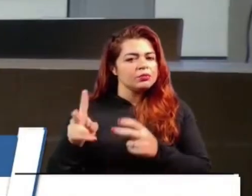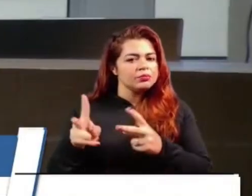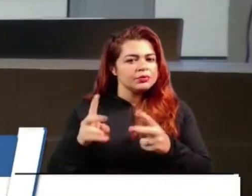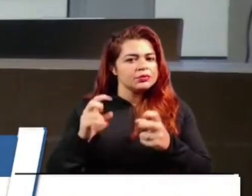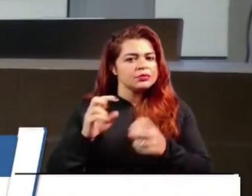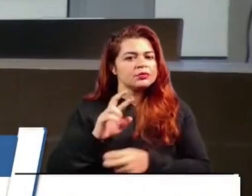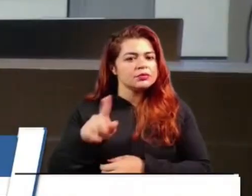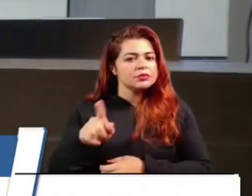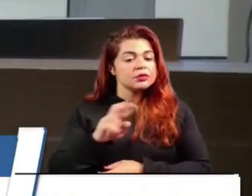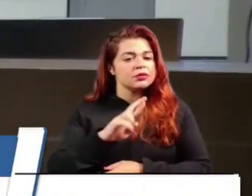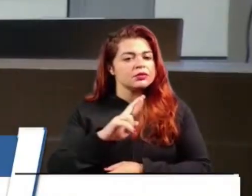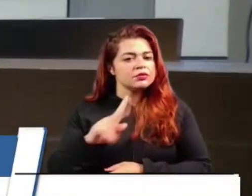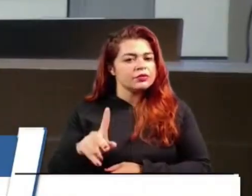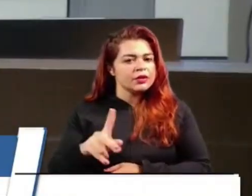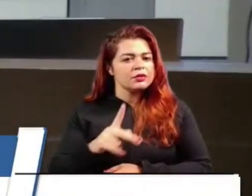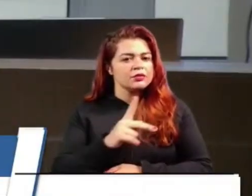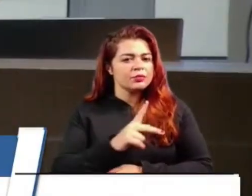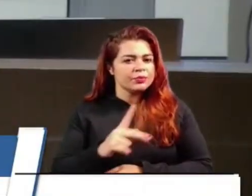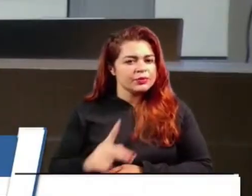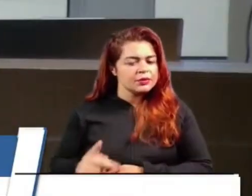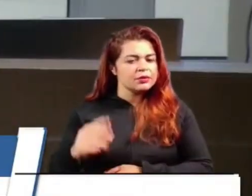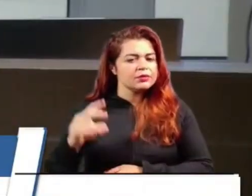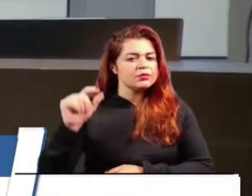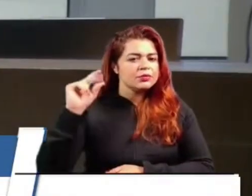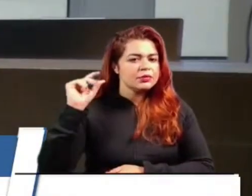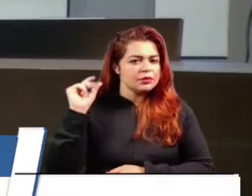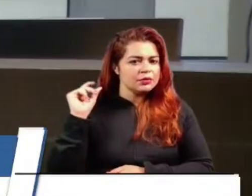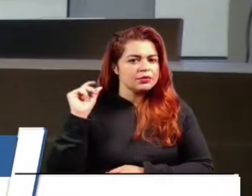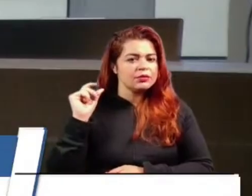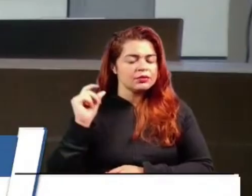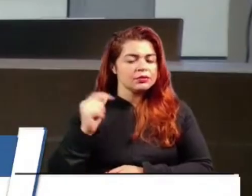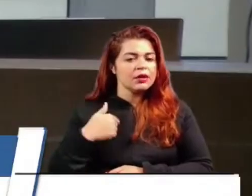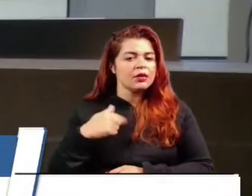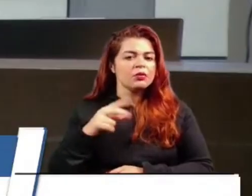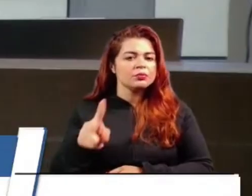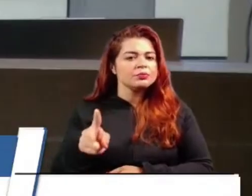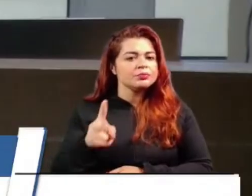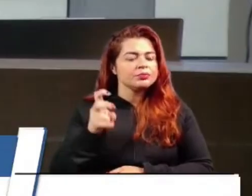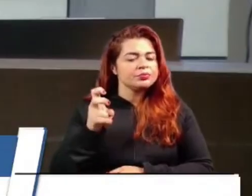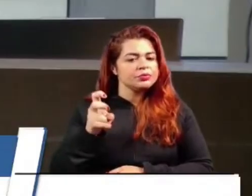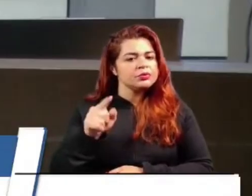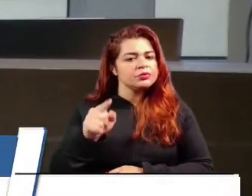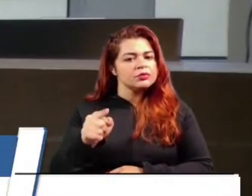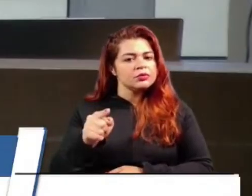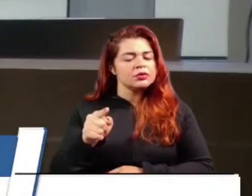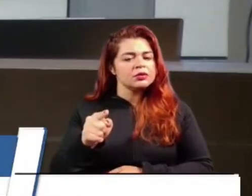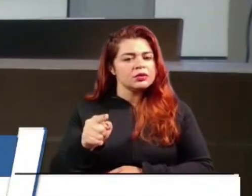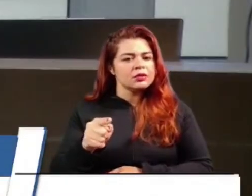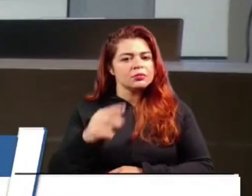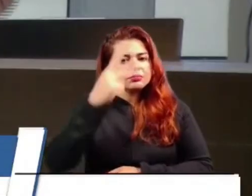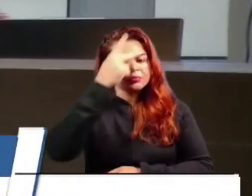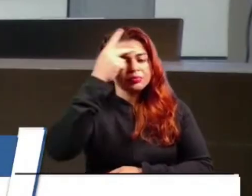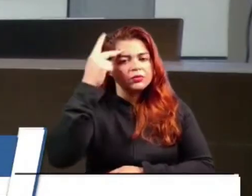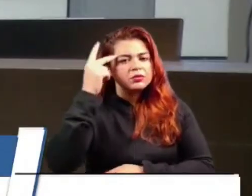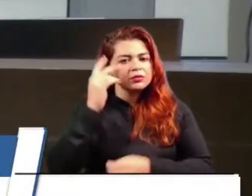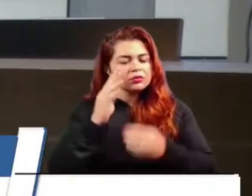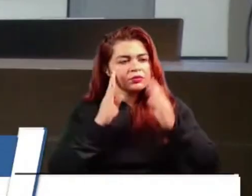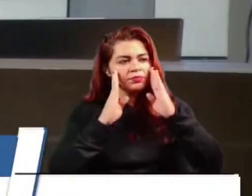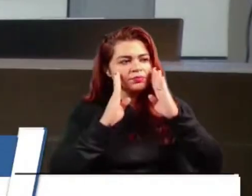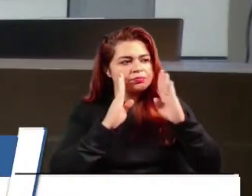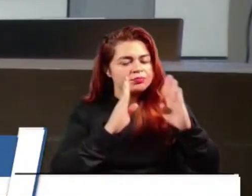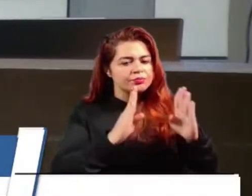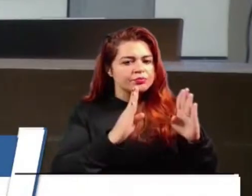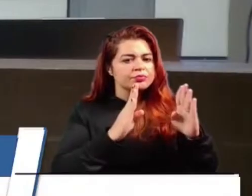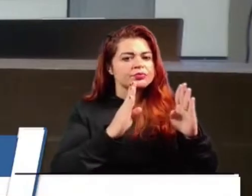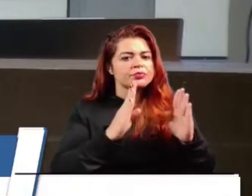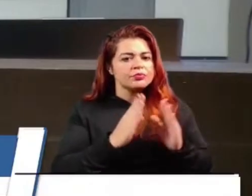anteriores. Você me parece, e eu percebo em você, uma pessoa muito centrada, sabe dialogar,